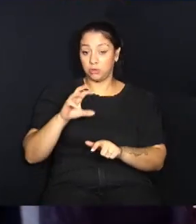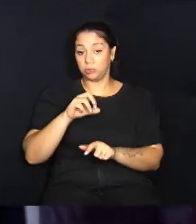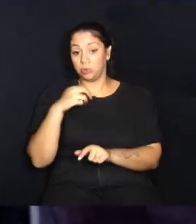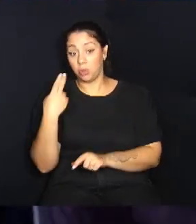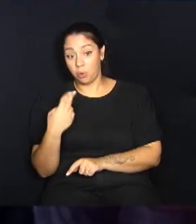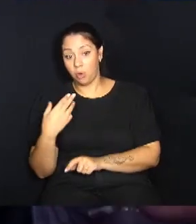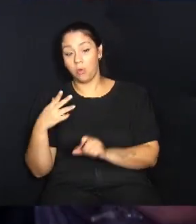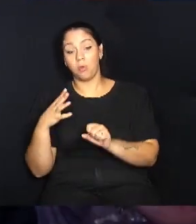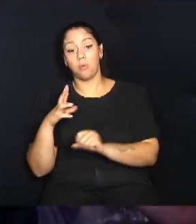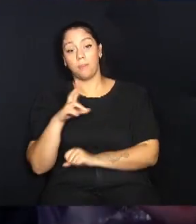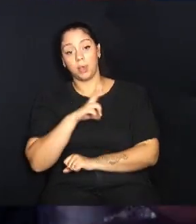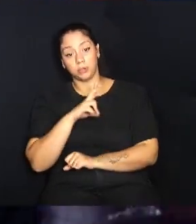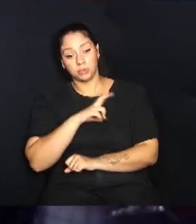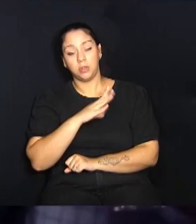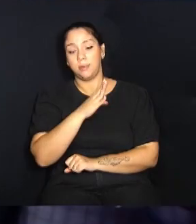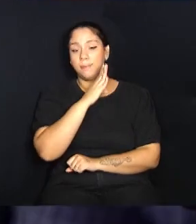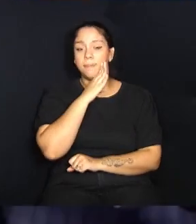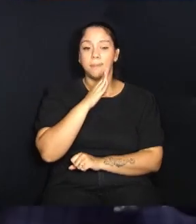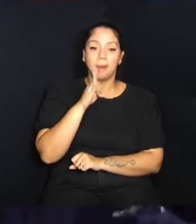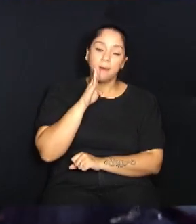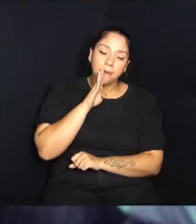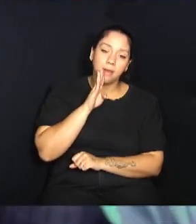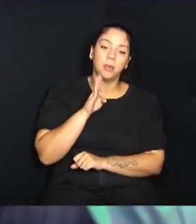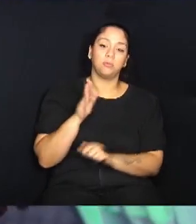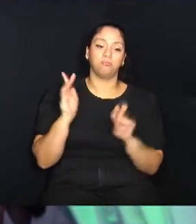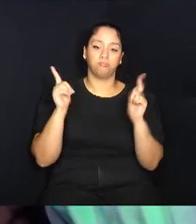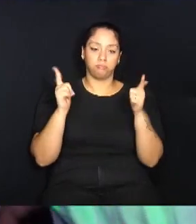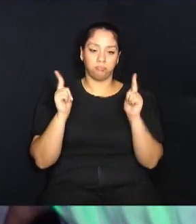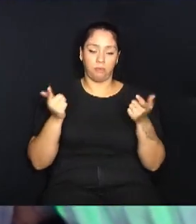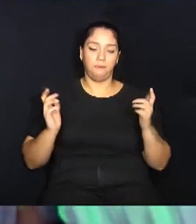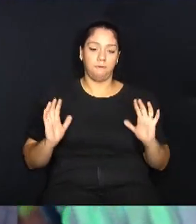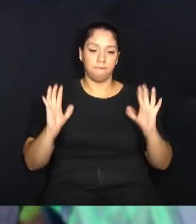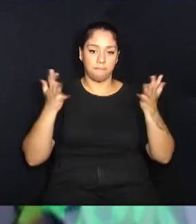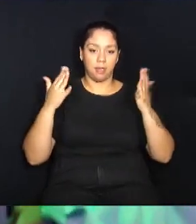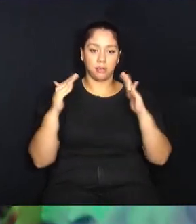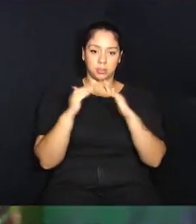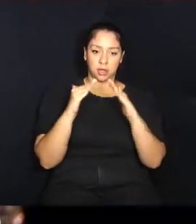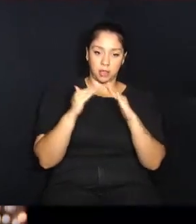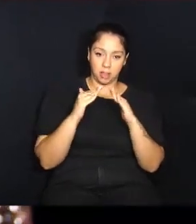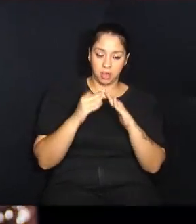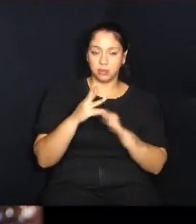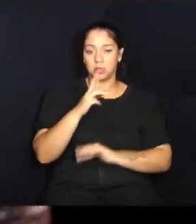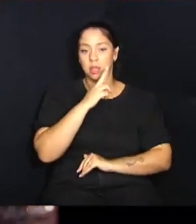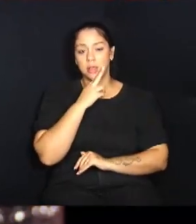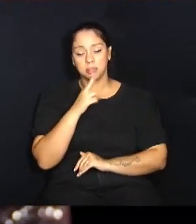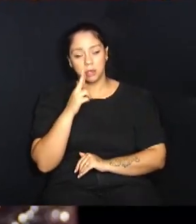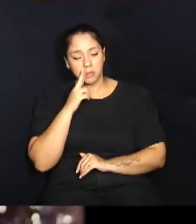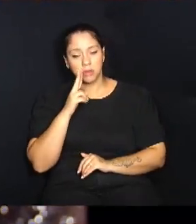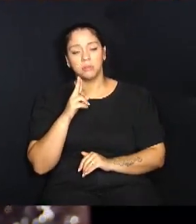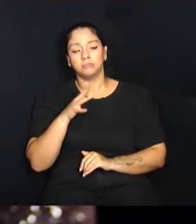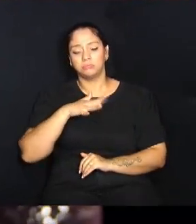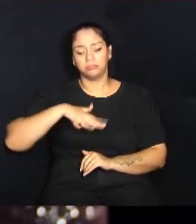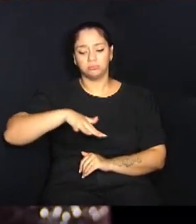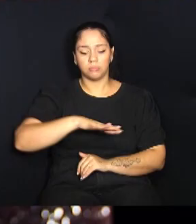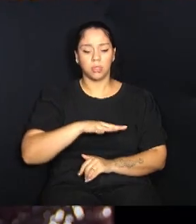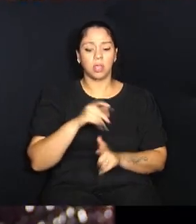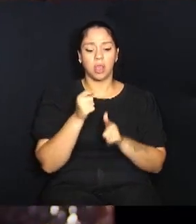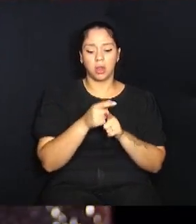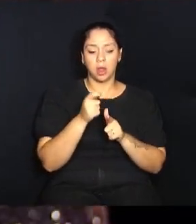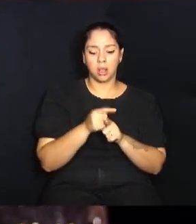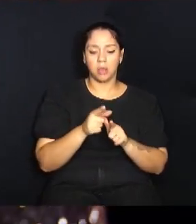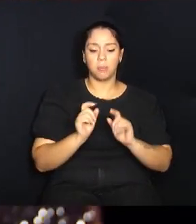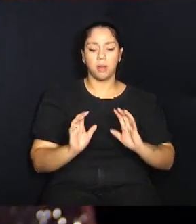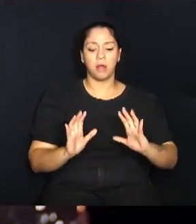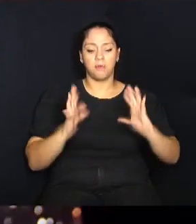entretenimento, como bares, boates, clubes noturnos, casas de eventos, restaurantes, espaços alugados para a realização